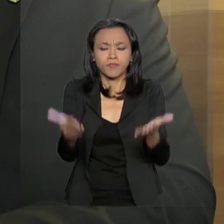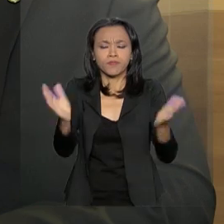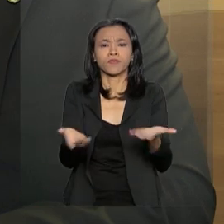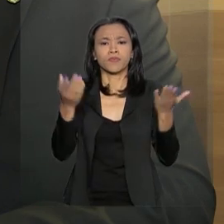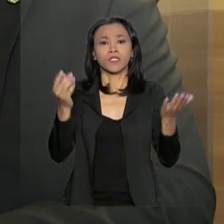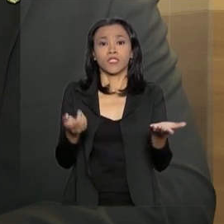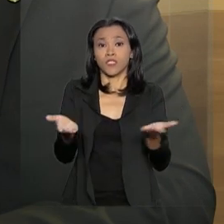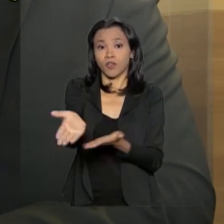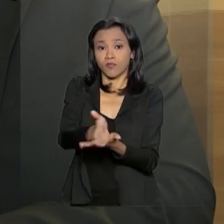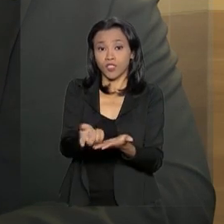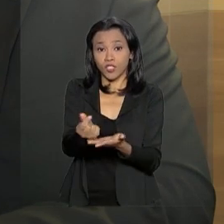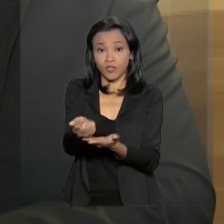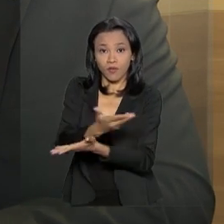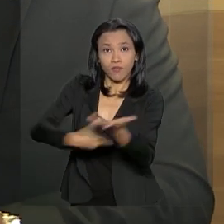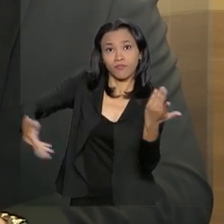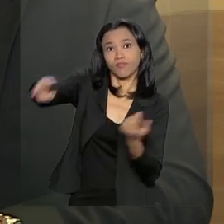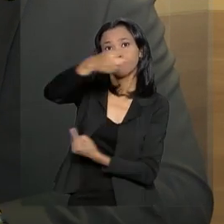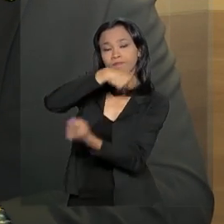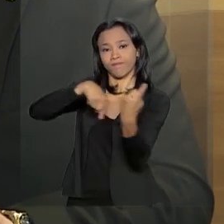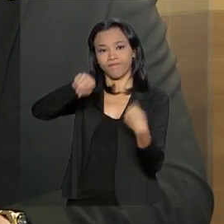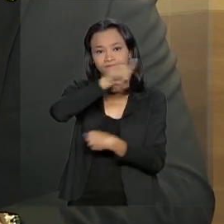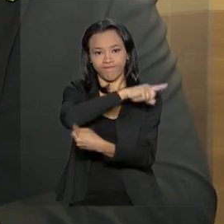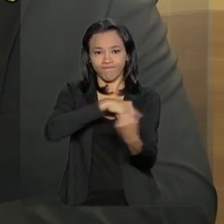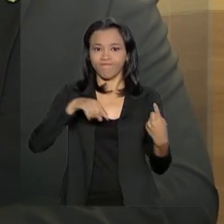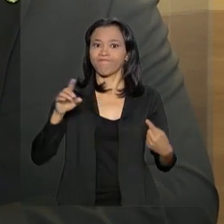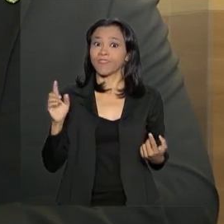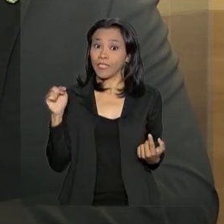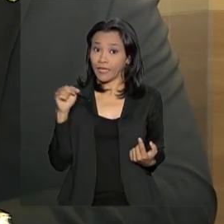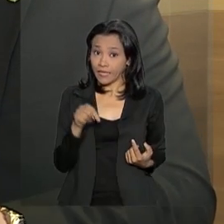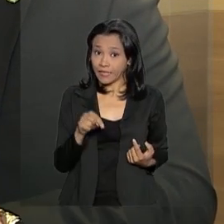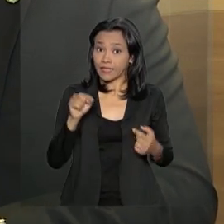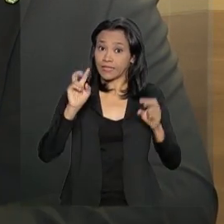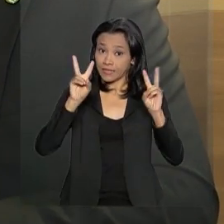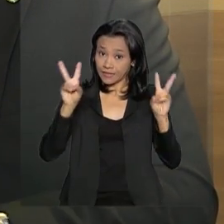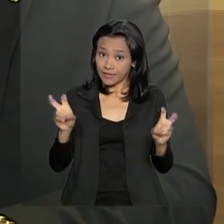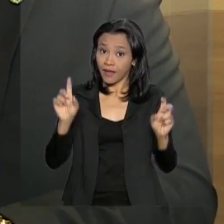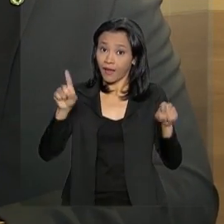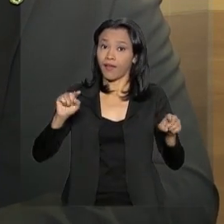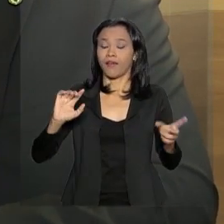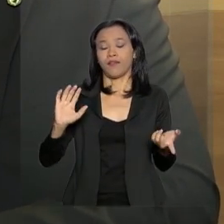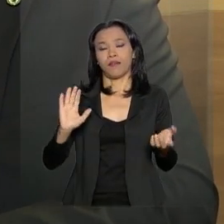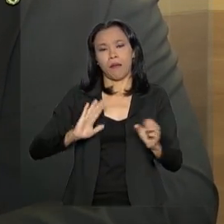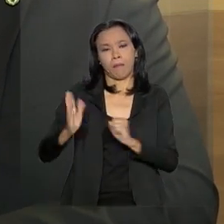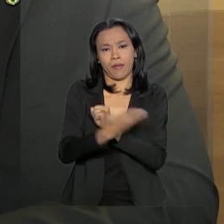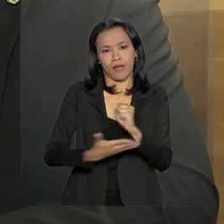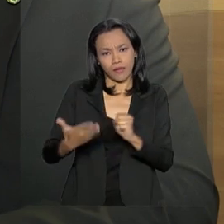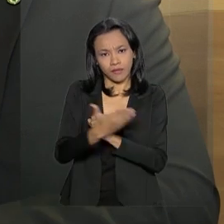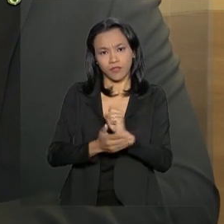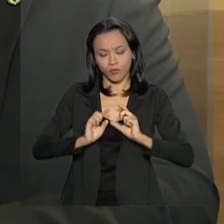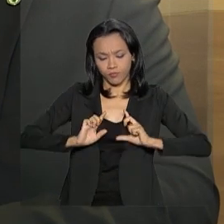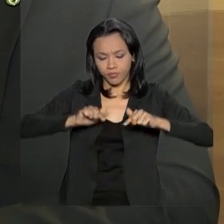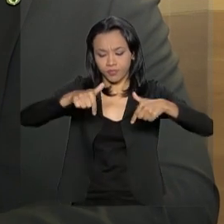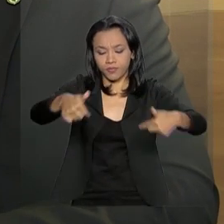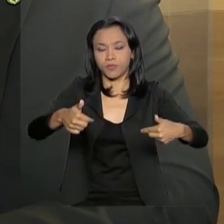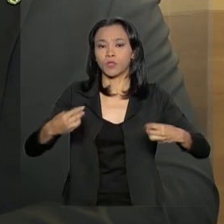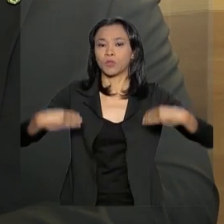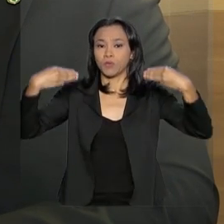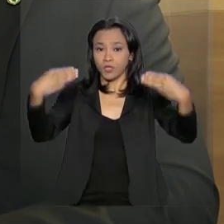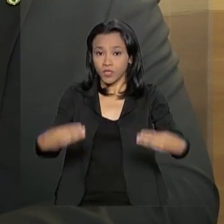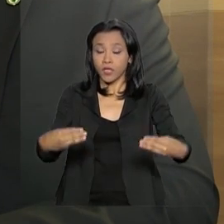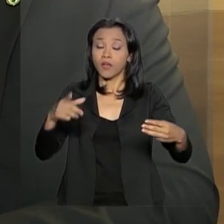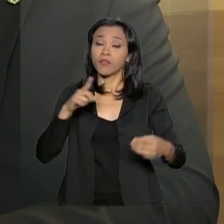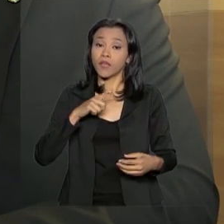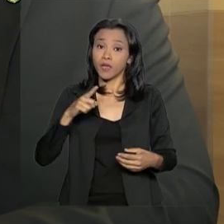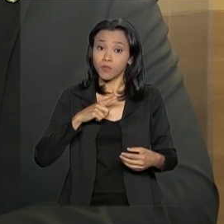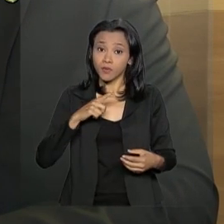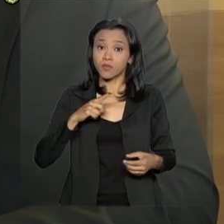riqueza localmente. Essa é a questão básica e missão princípua do ministério. Adicionalmente, temos um